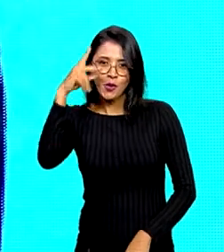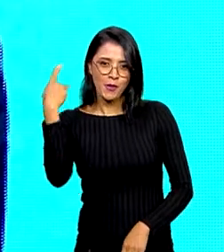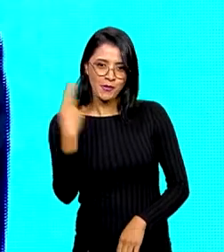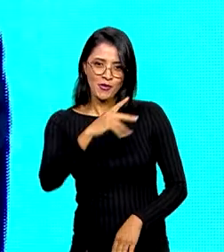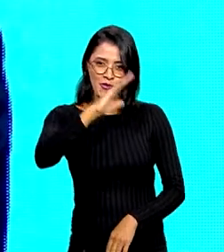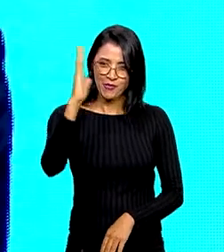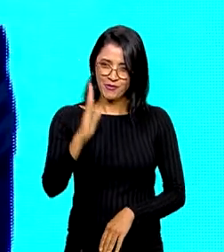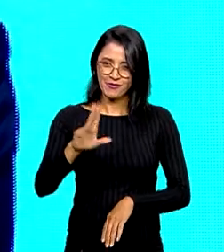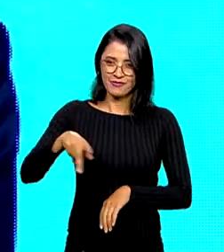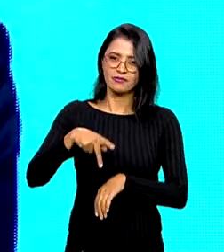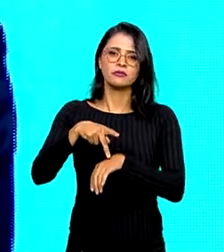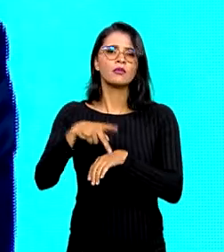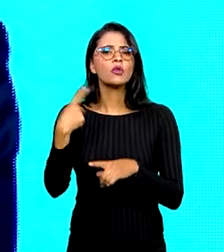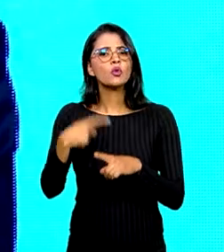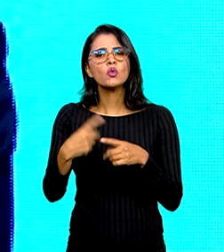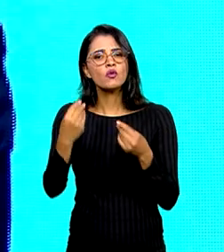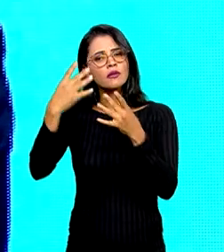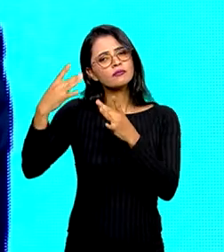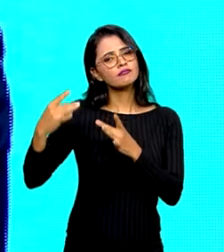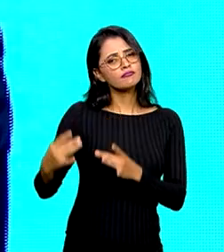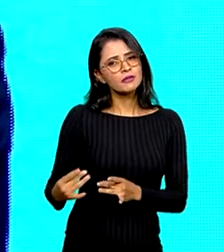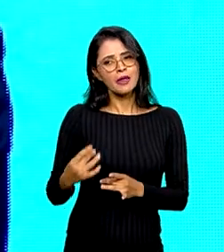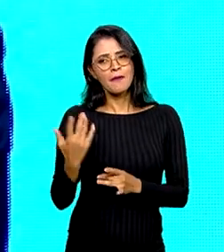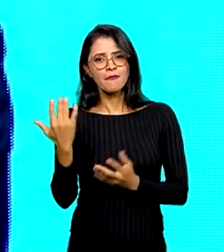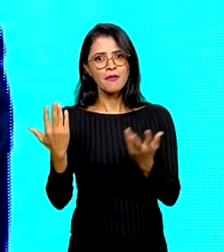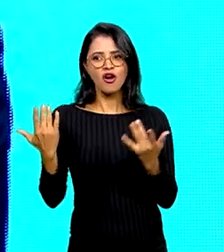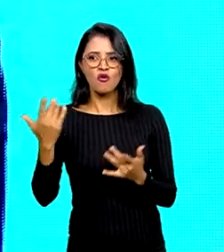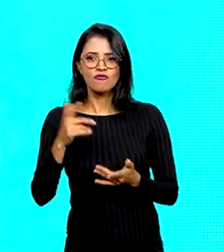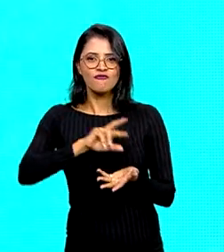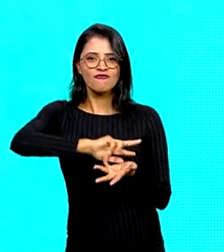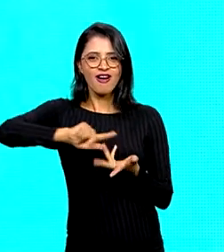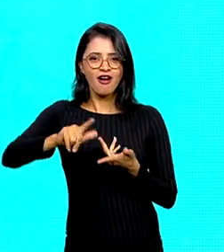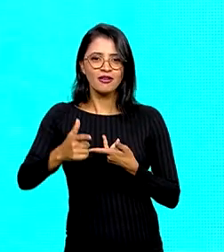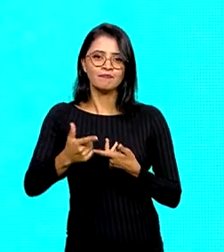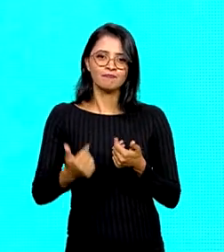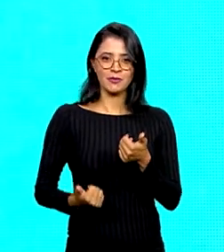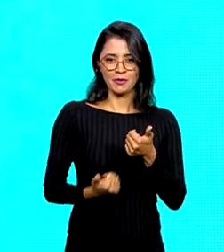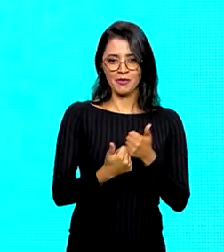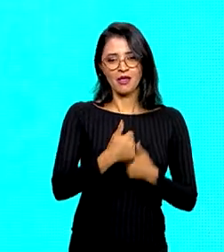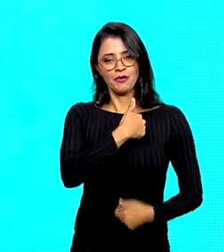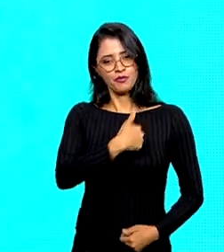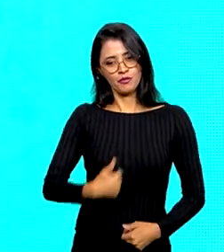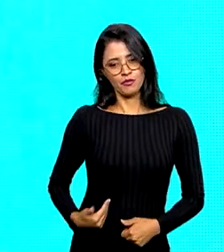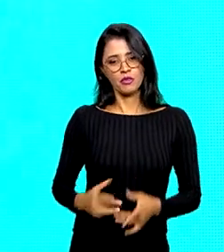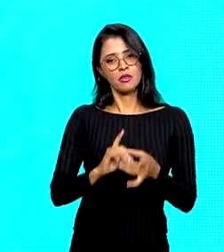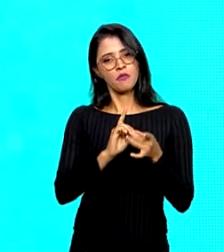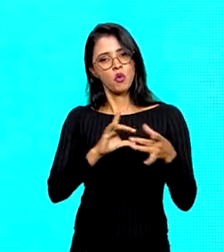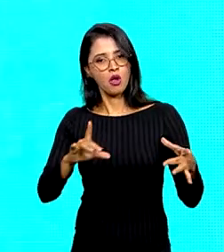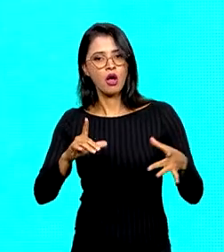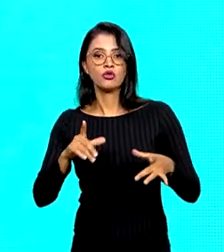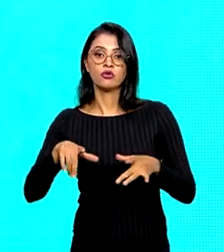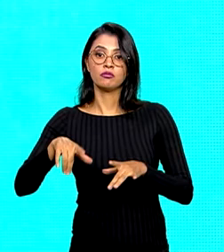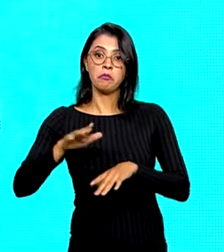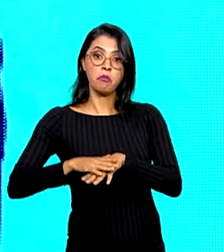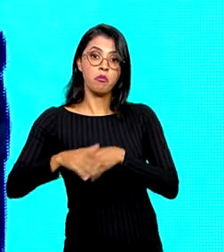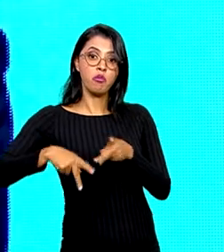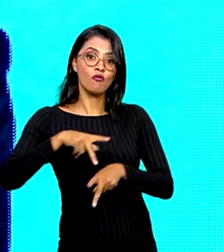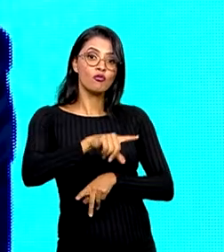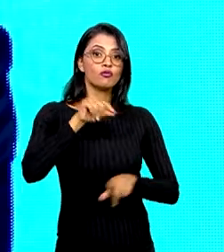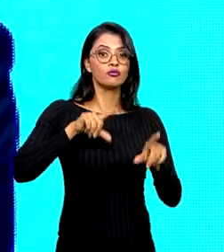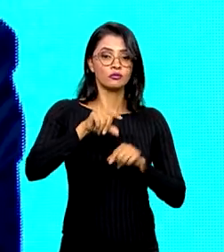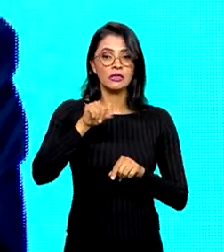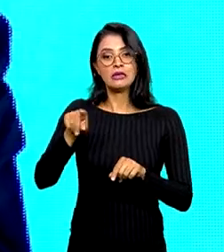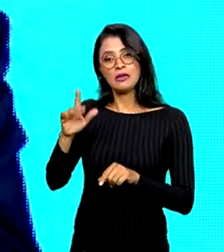do nosso país, que foi escrito a várias mãos. Com as mãos do governo democrático popular eleito pelo povo e as mãos do